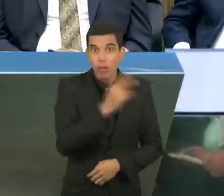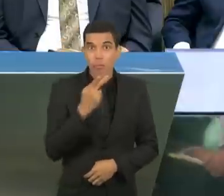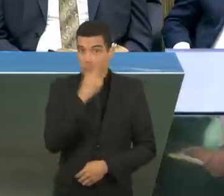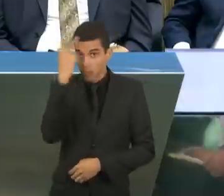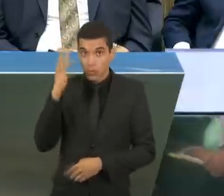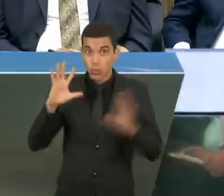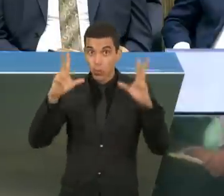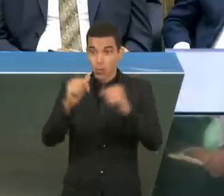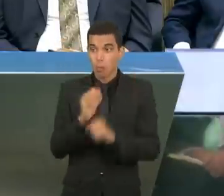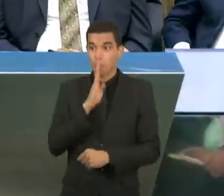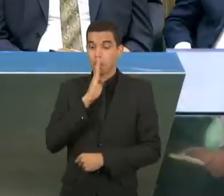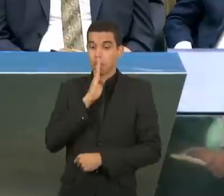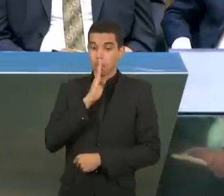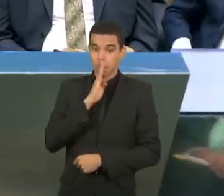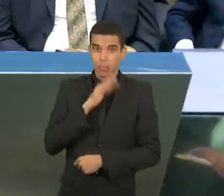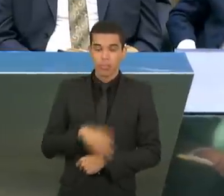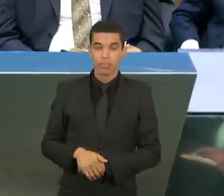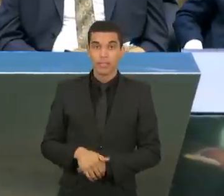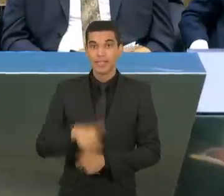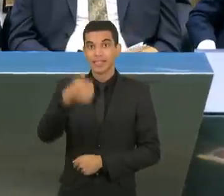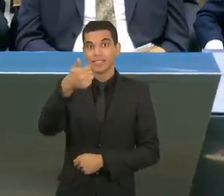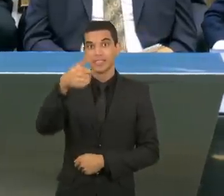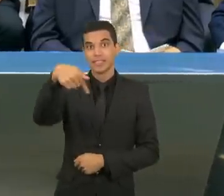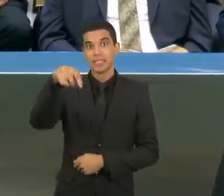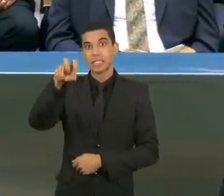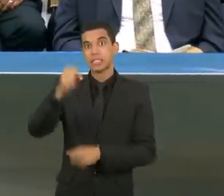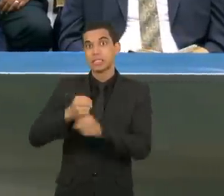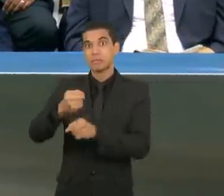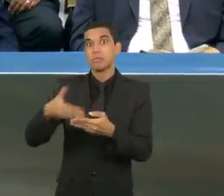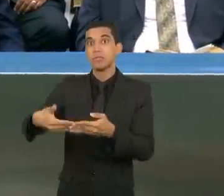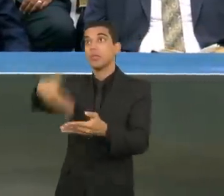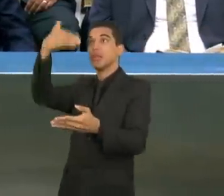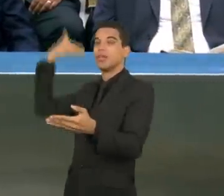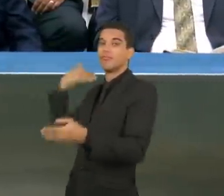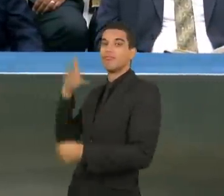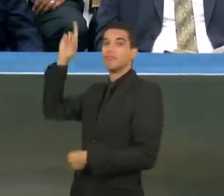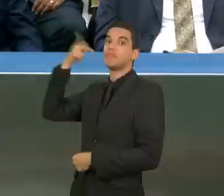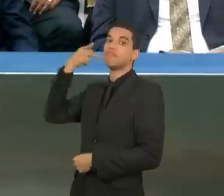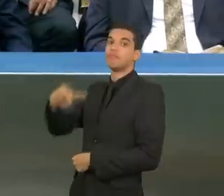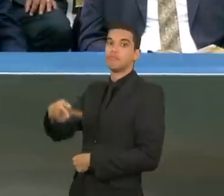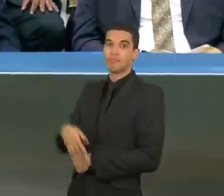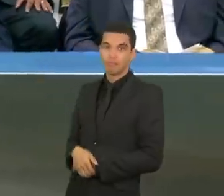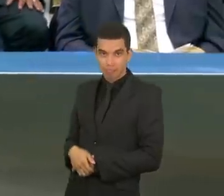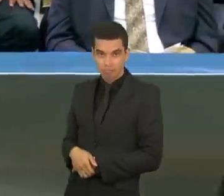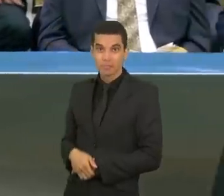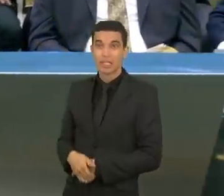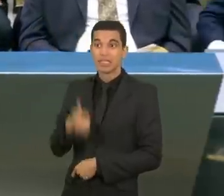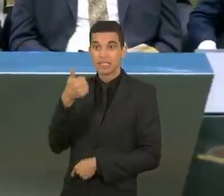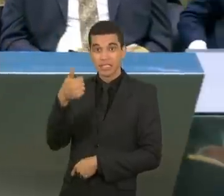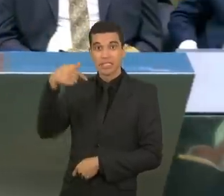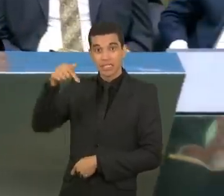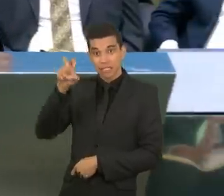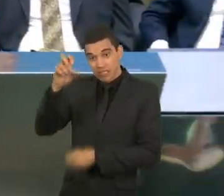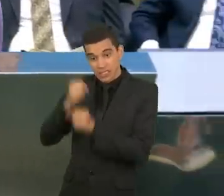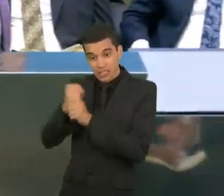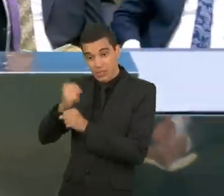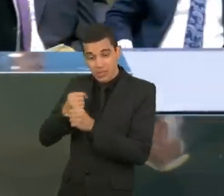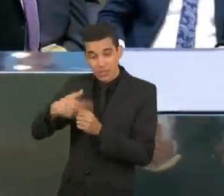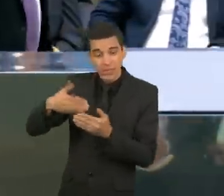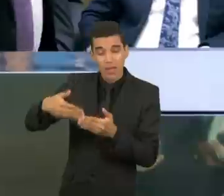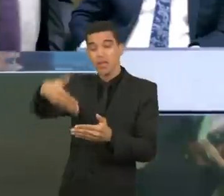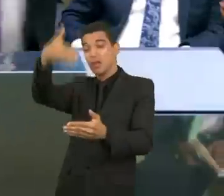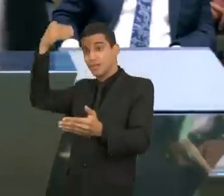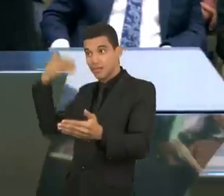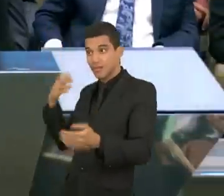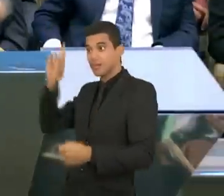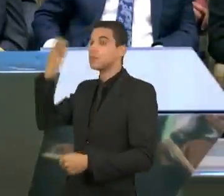A profecia de 175 anos atrás. A palavra de Deus de 175 anos atrás. E